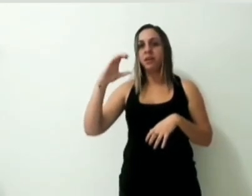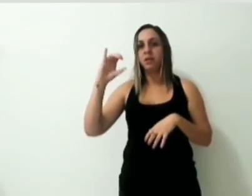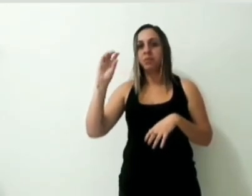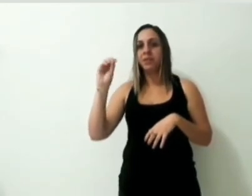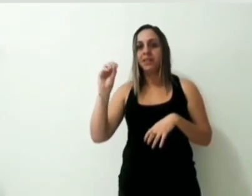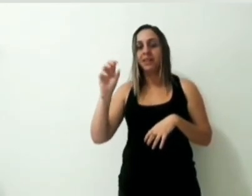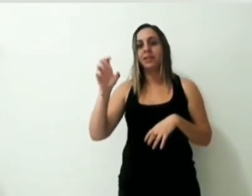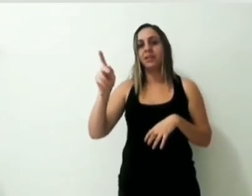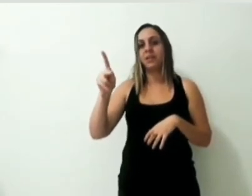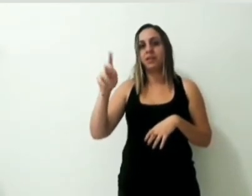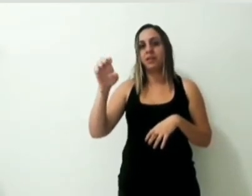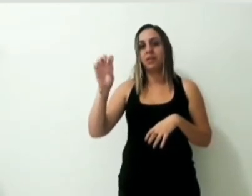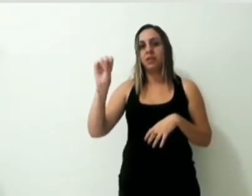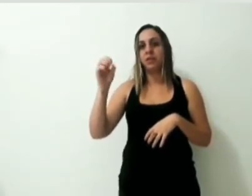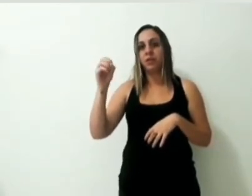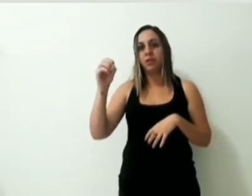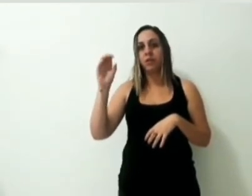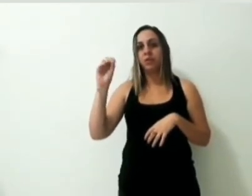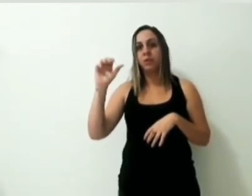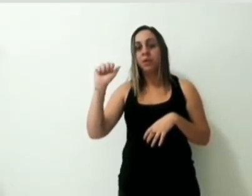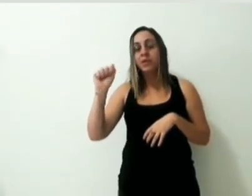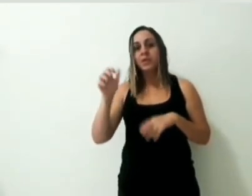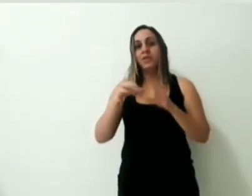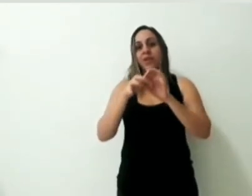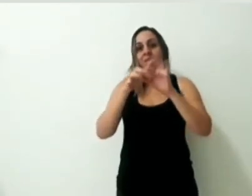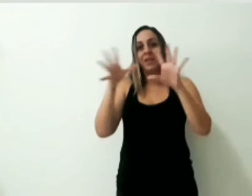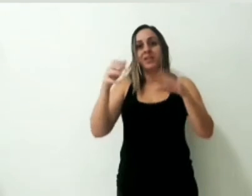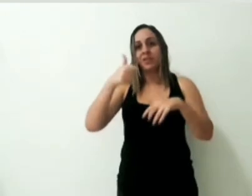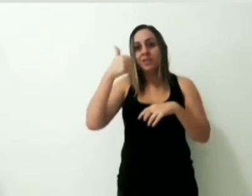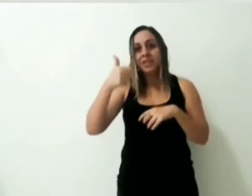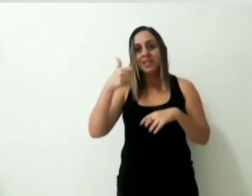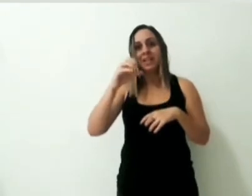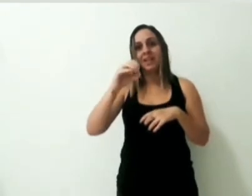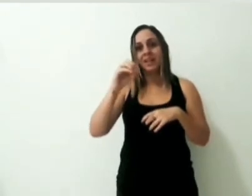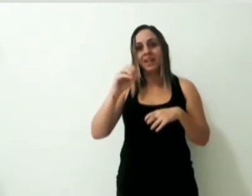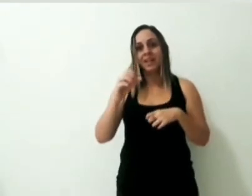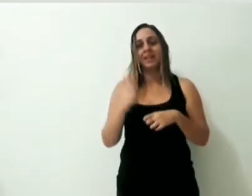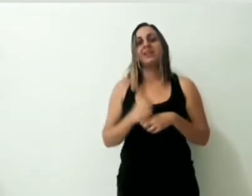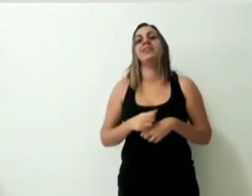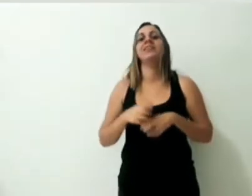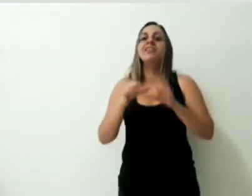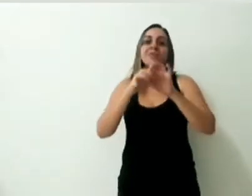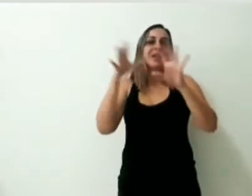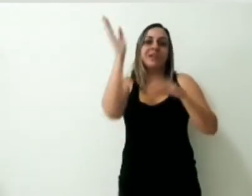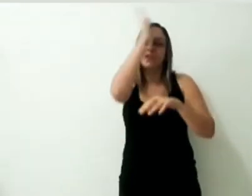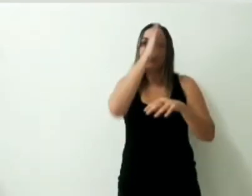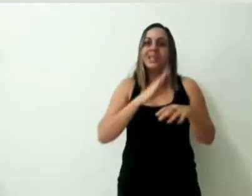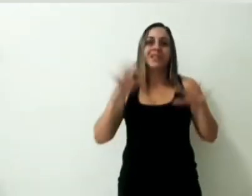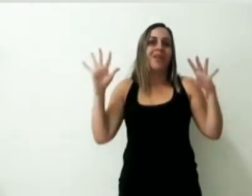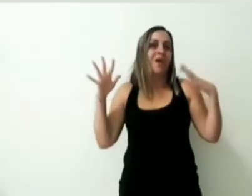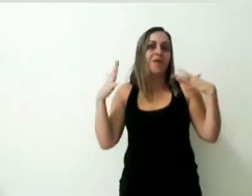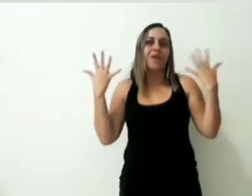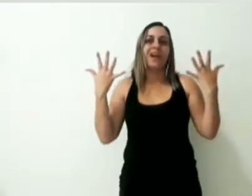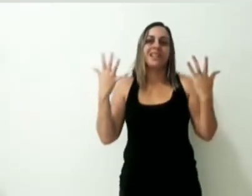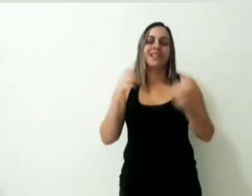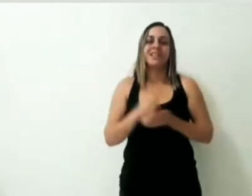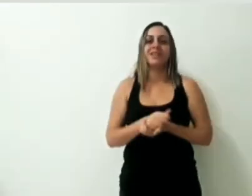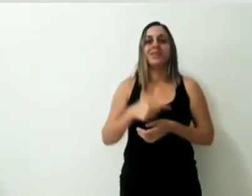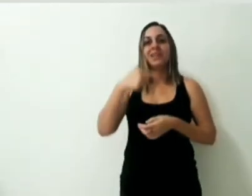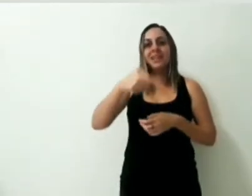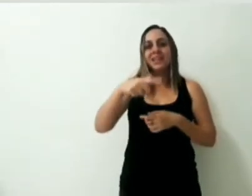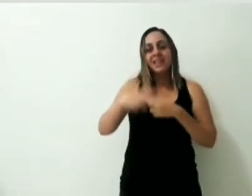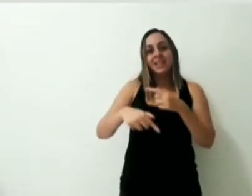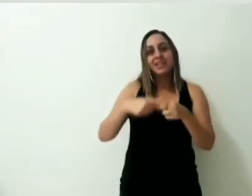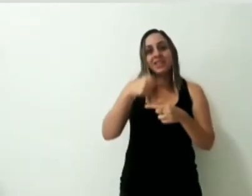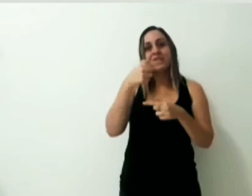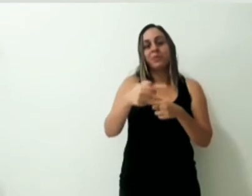independência do nosso país. 7 meses depois, em abril de 1923, entrava no ar